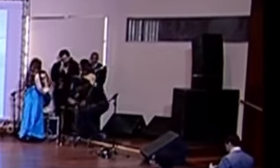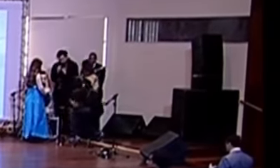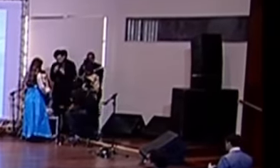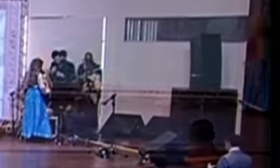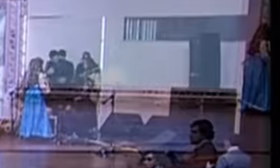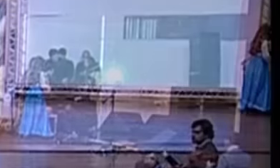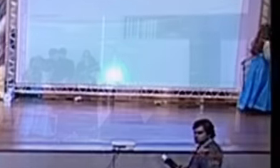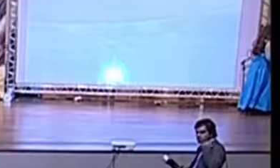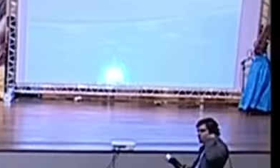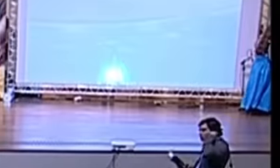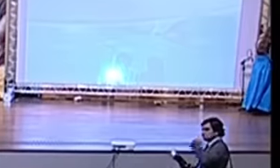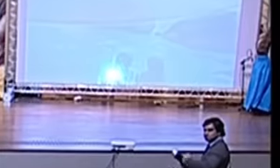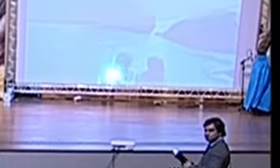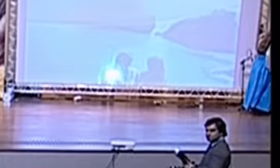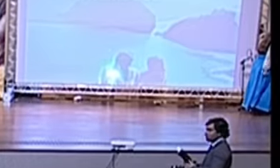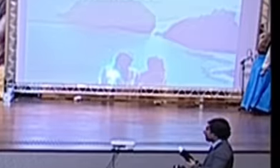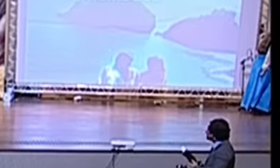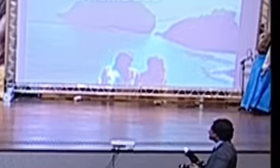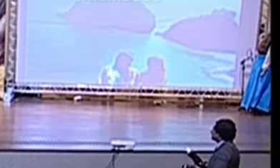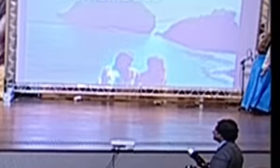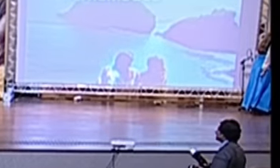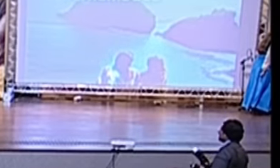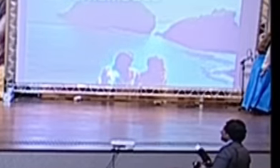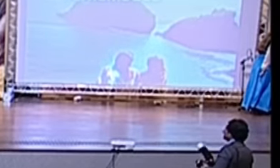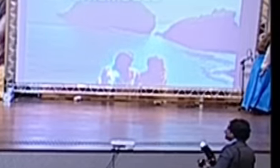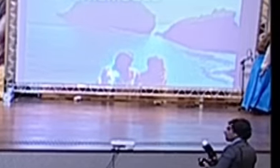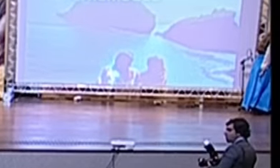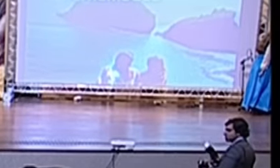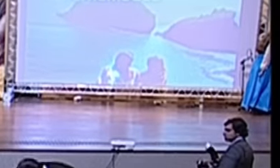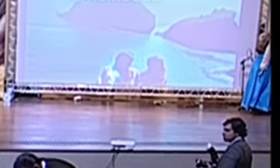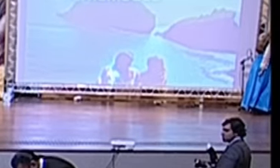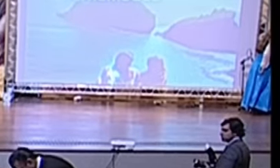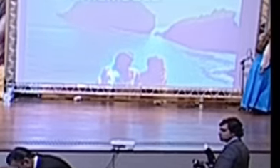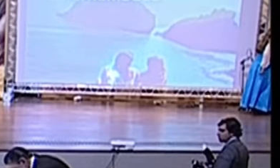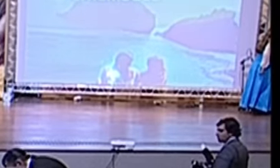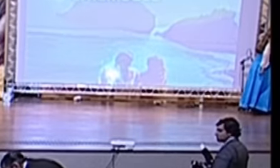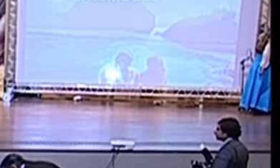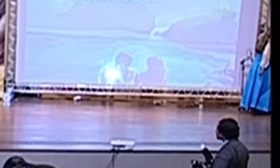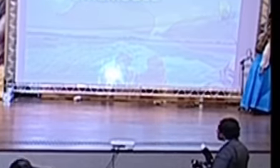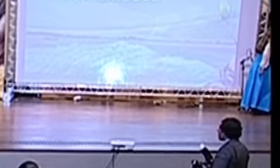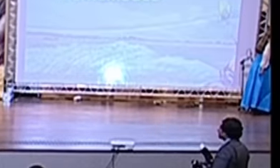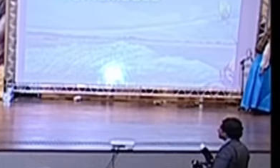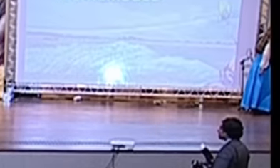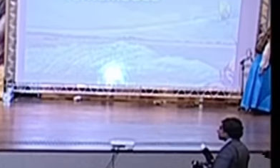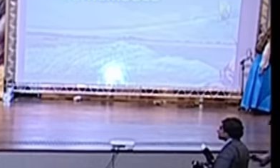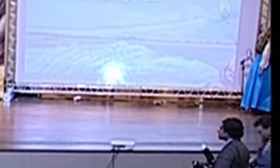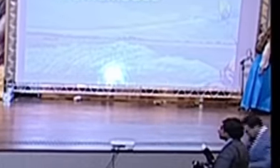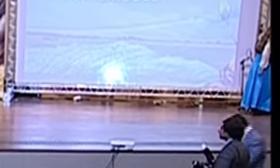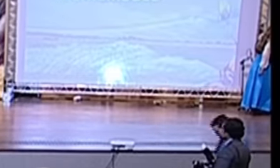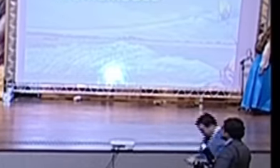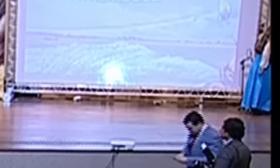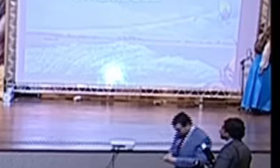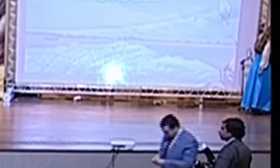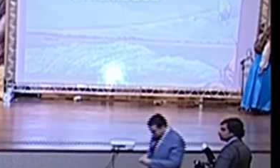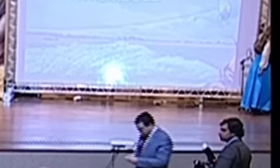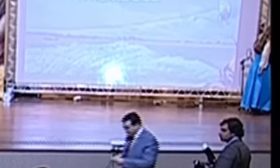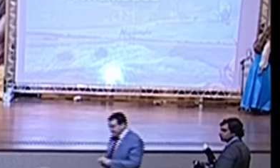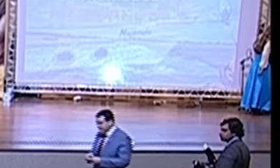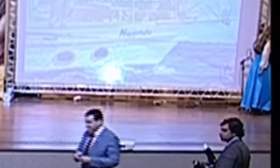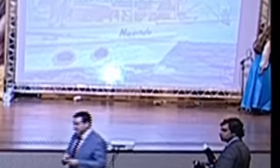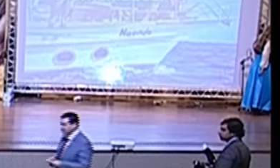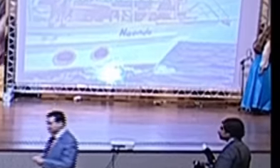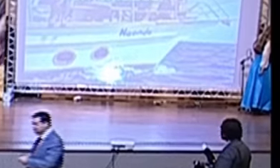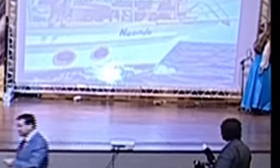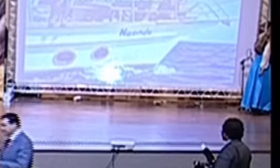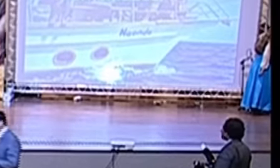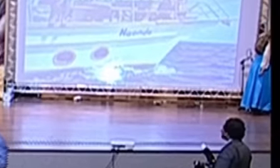Durante este evento serão compartilhadas experiências dos governos federal e da cidade do Rio de Janeiro na preparação dos Jogos Olímpicos